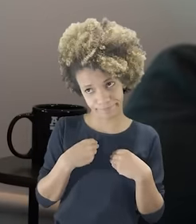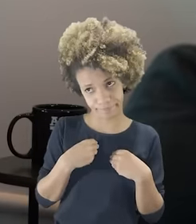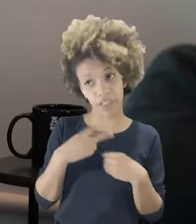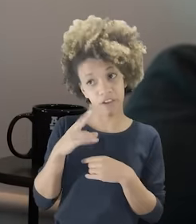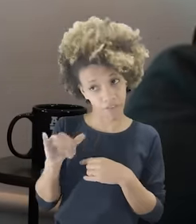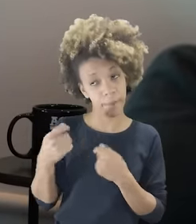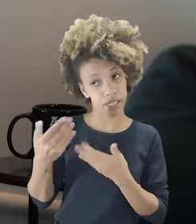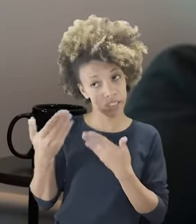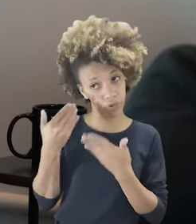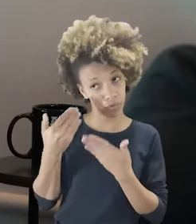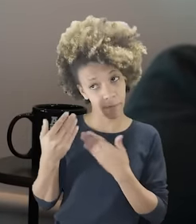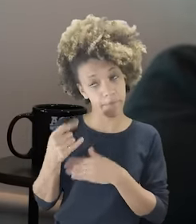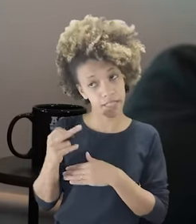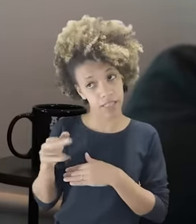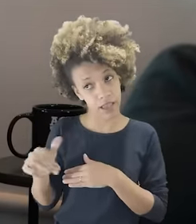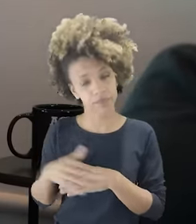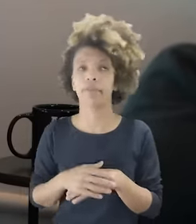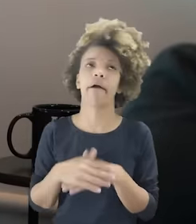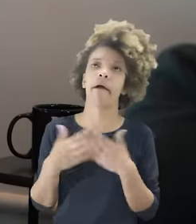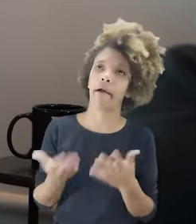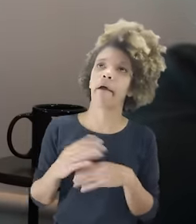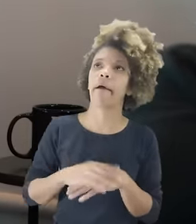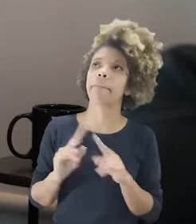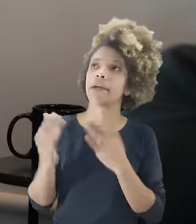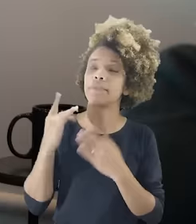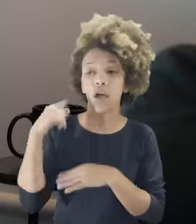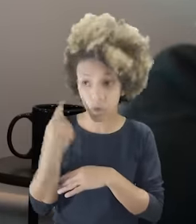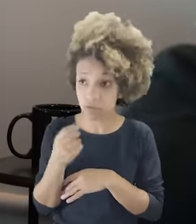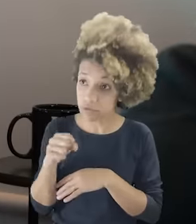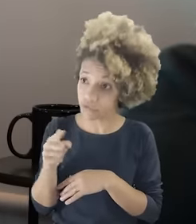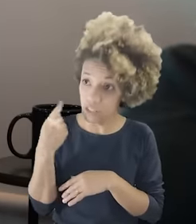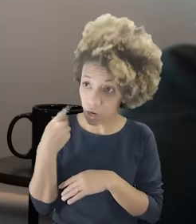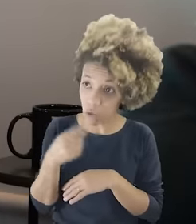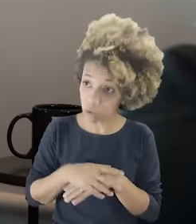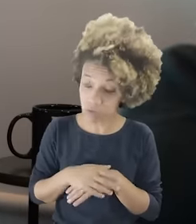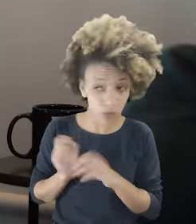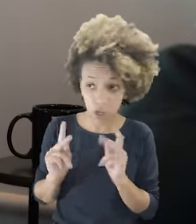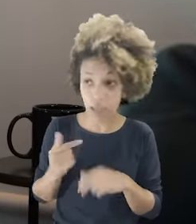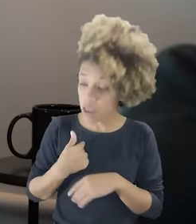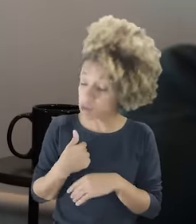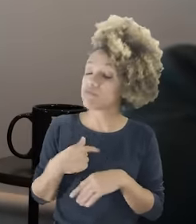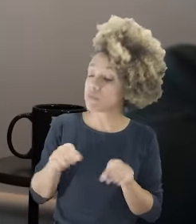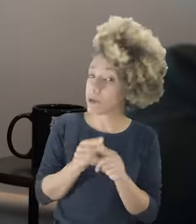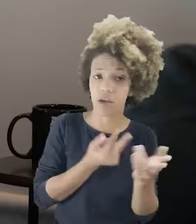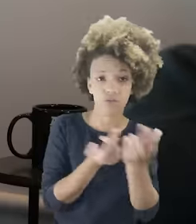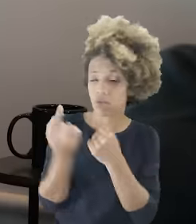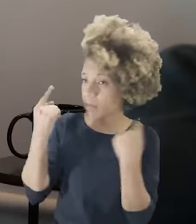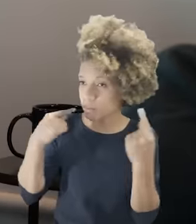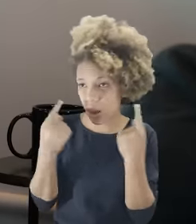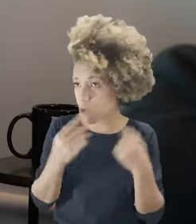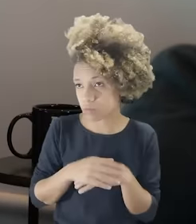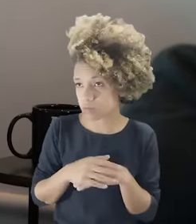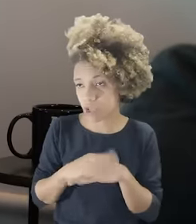vai procurar psiquiatra porque a gente é muito assim ah mais psiquiatra é coisa de louco assim você é louco e tá tudo bem eu sou você todo mundo